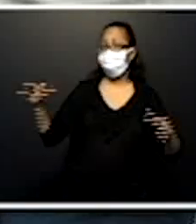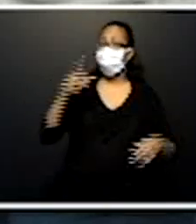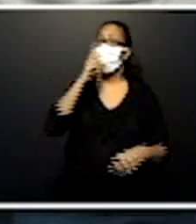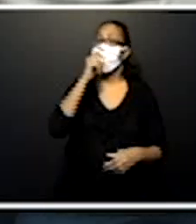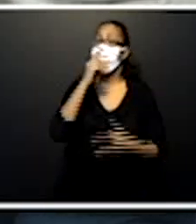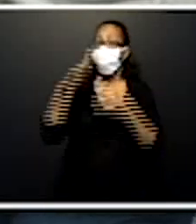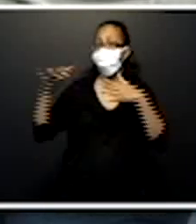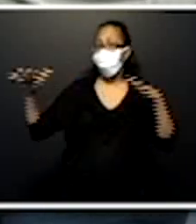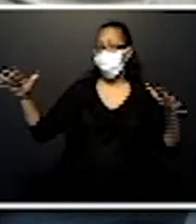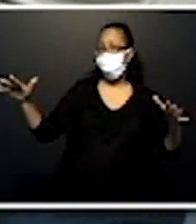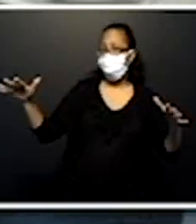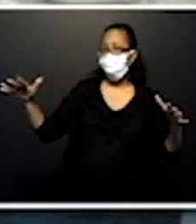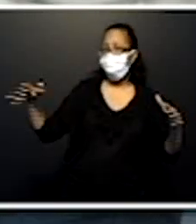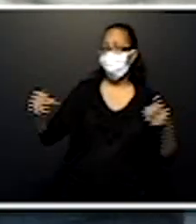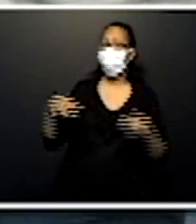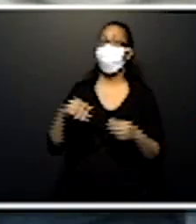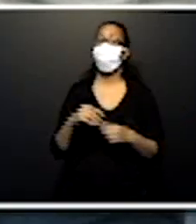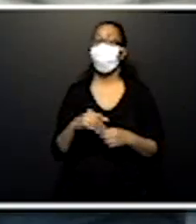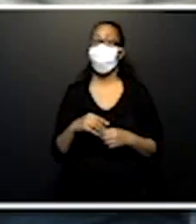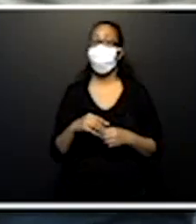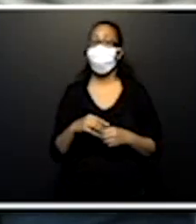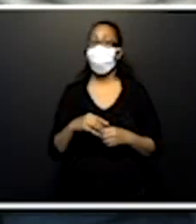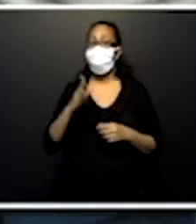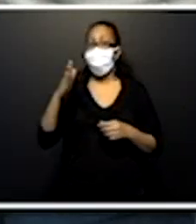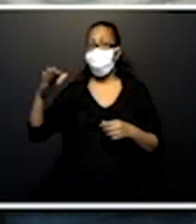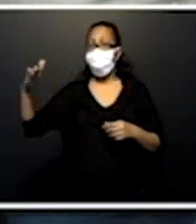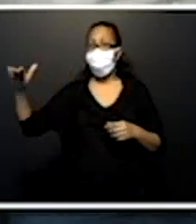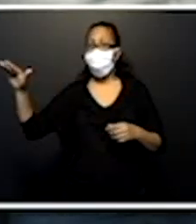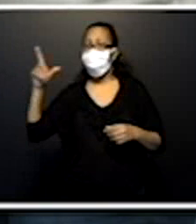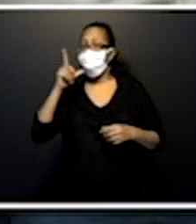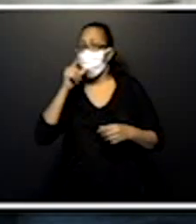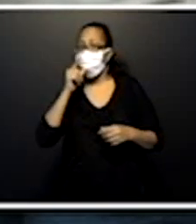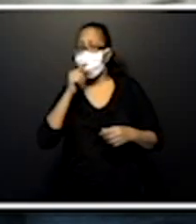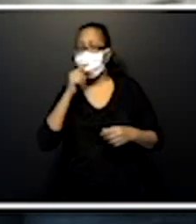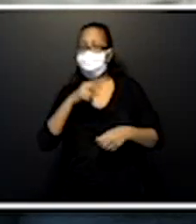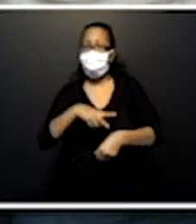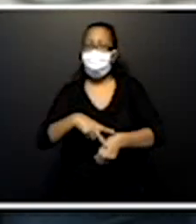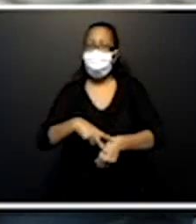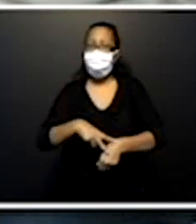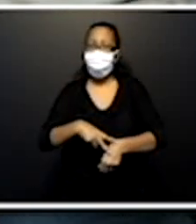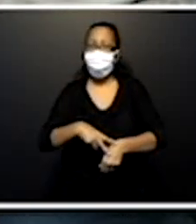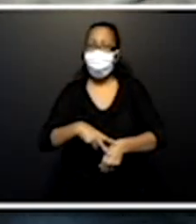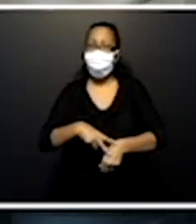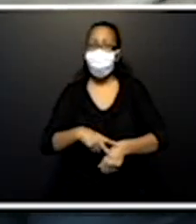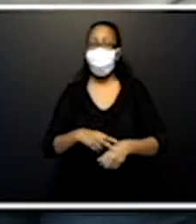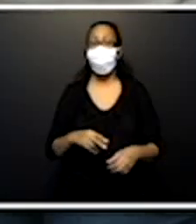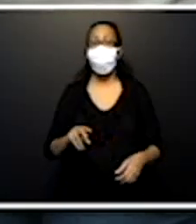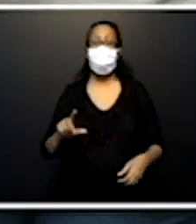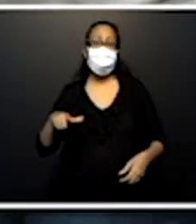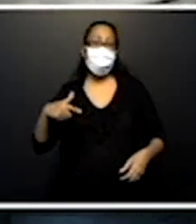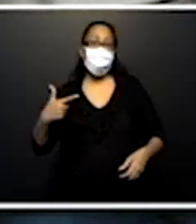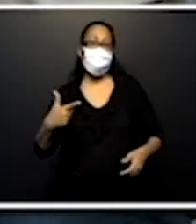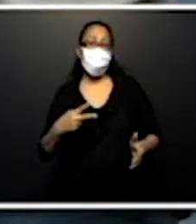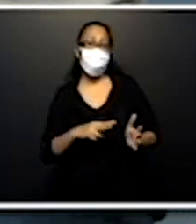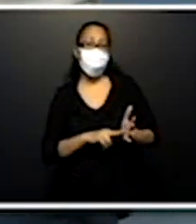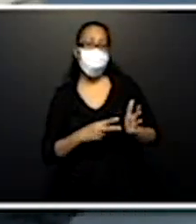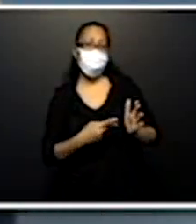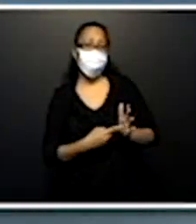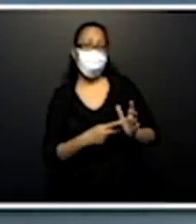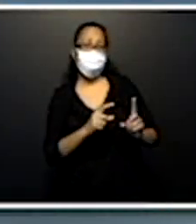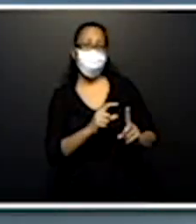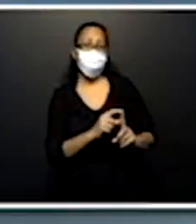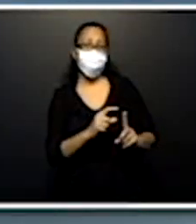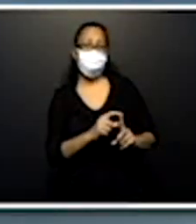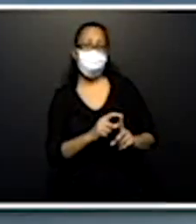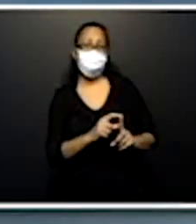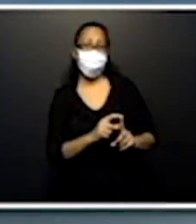O verde. E aí eu vou ter outros significados além disso, porque eu tenho outras combinações de palavras.